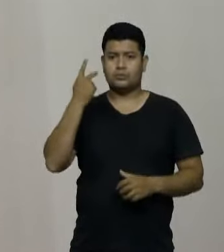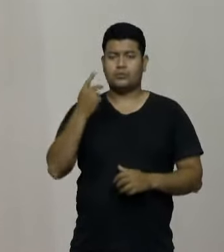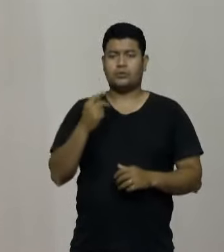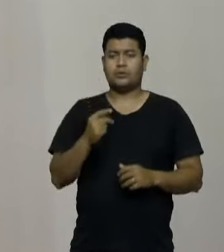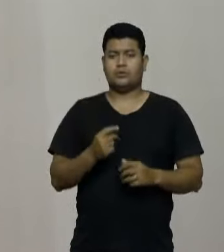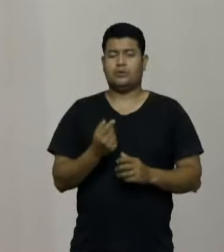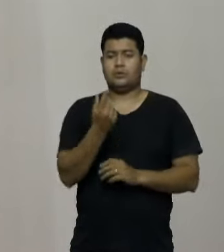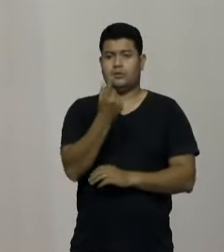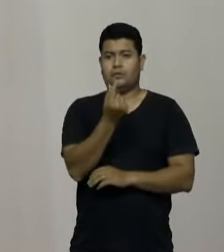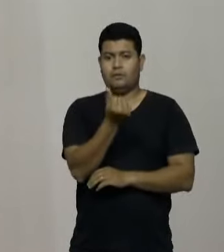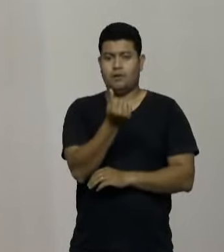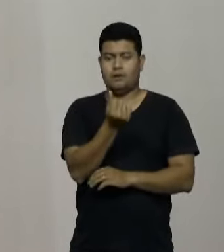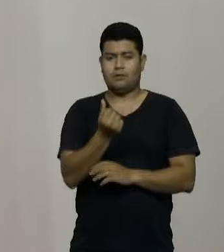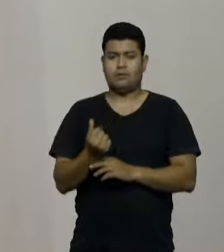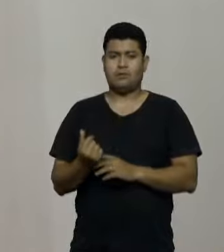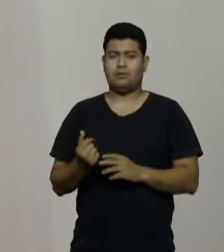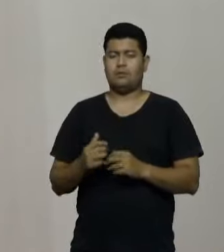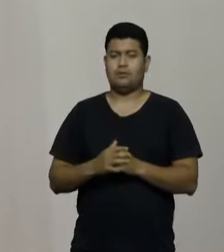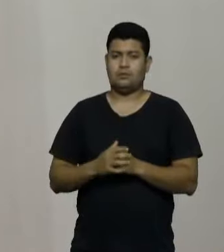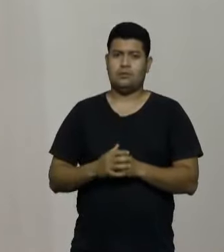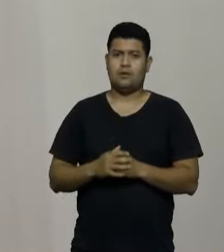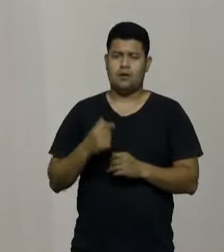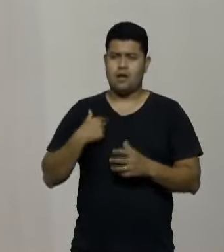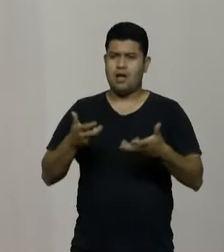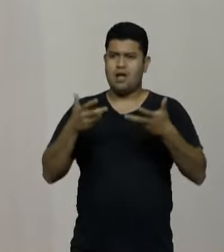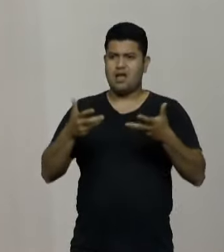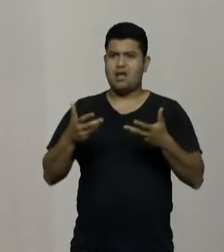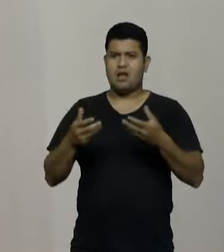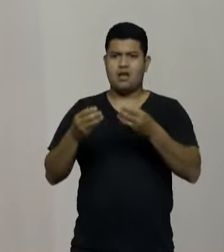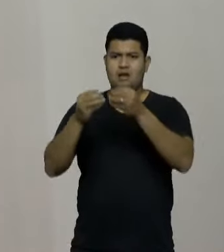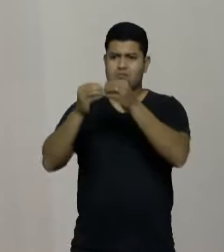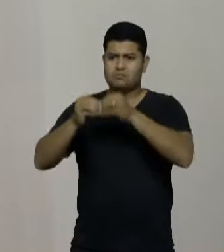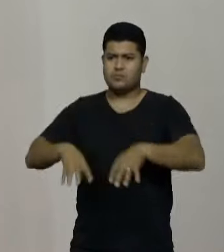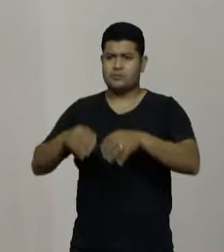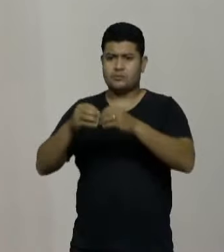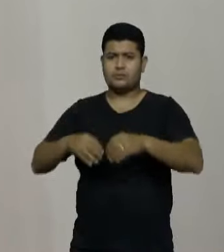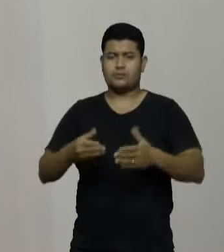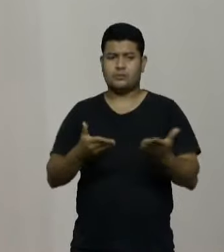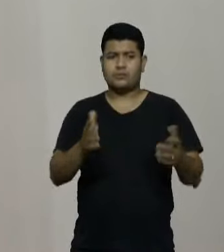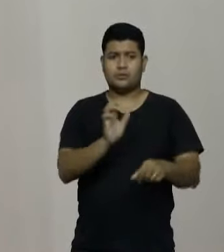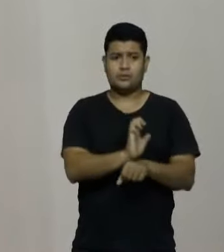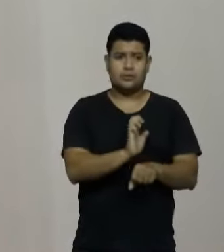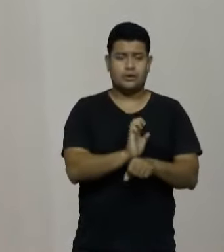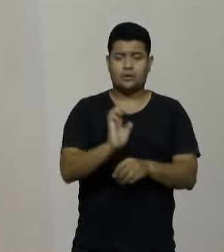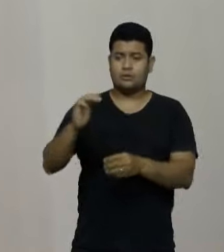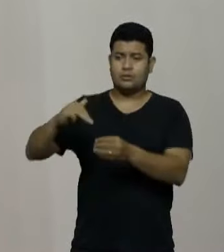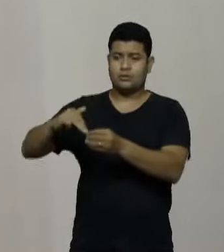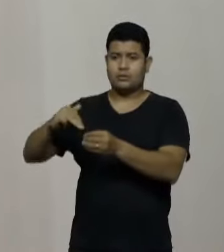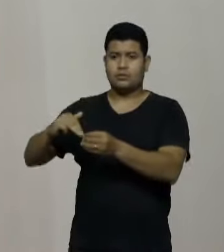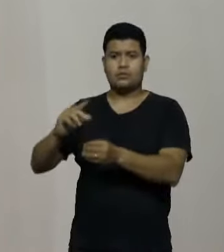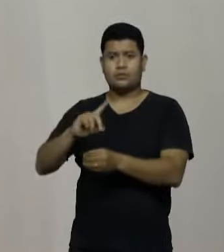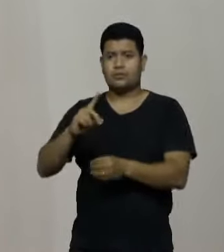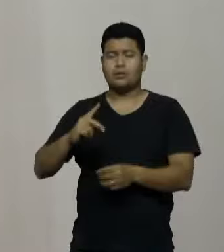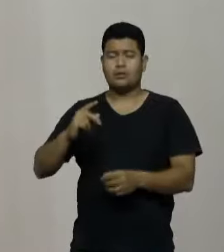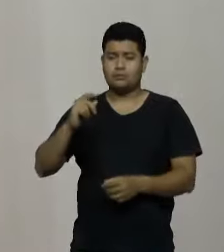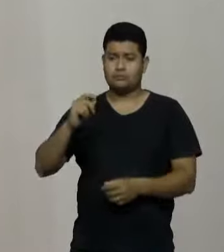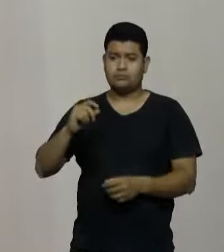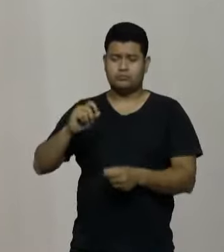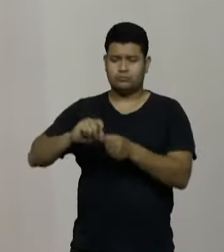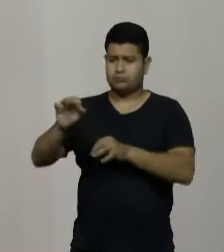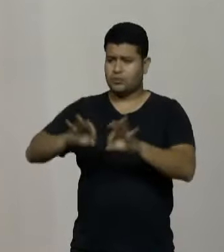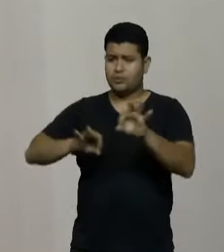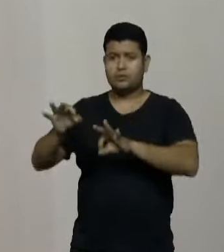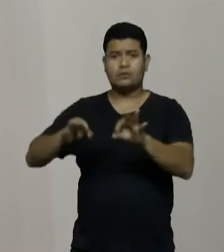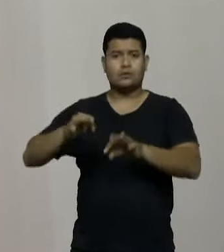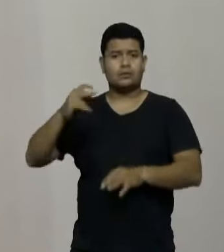querendo sacrificar estados, sacrificar municípios, mas fazer uma política real